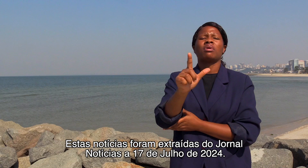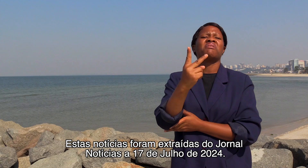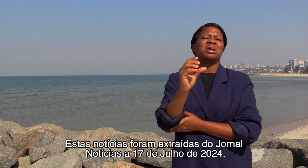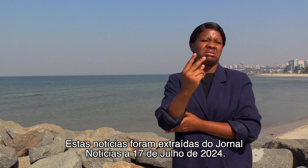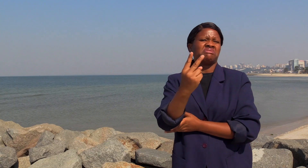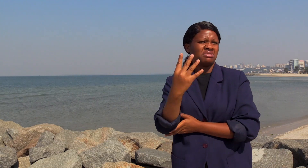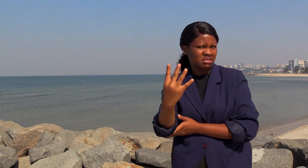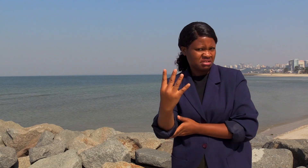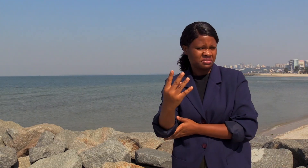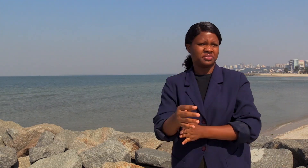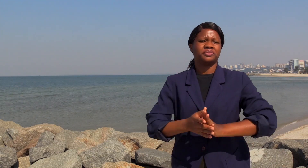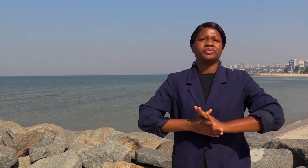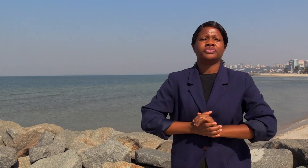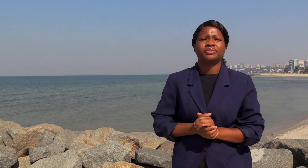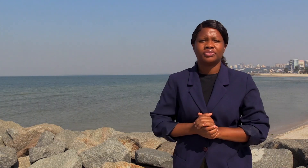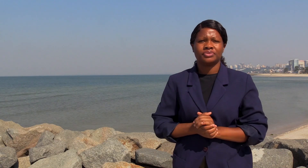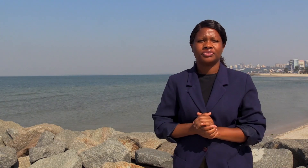2024.